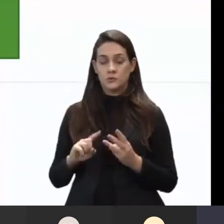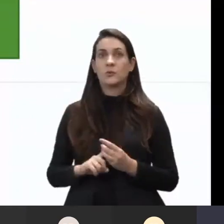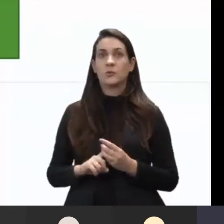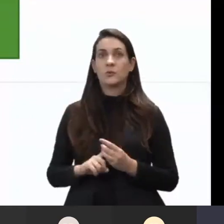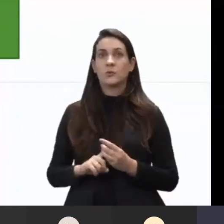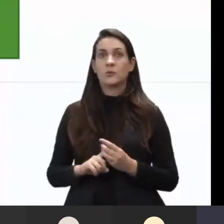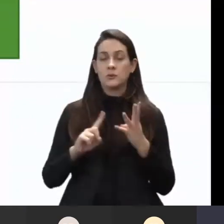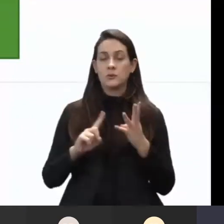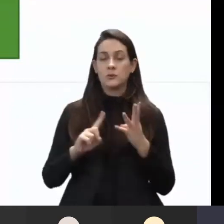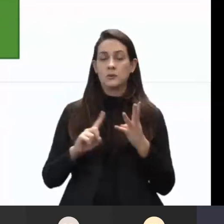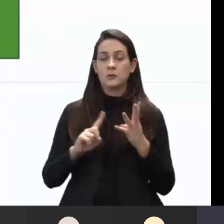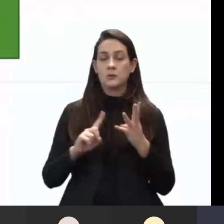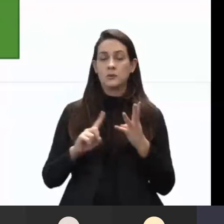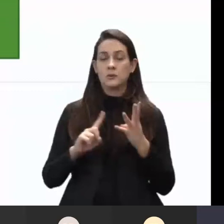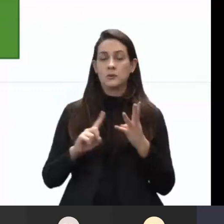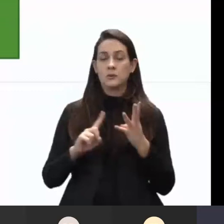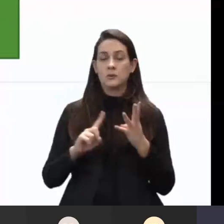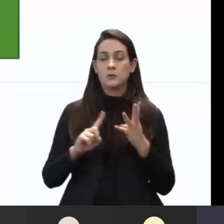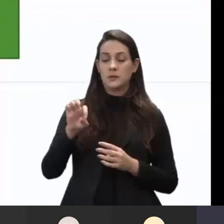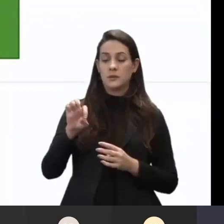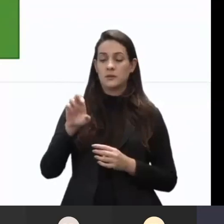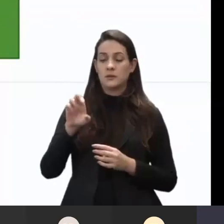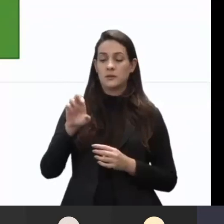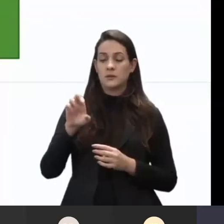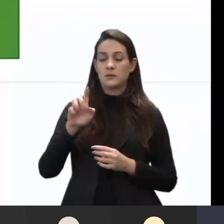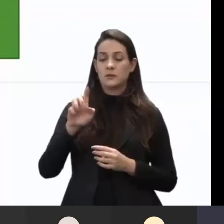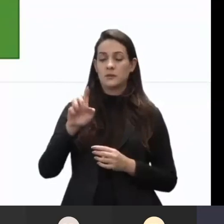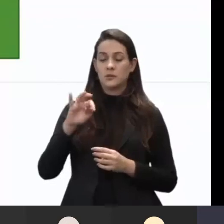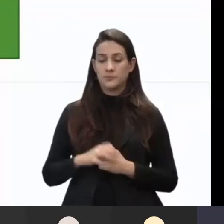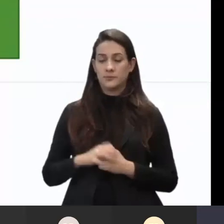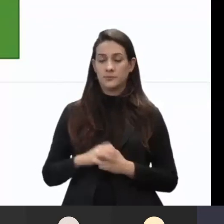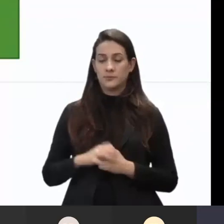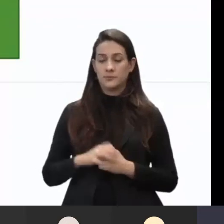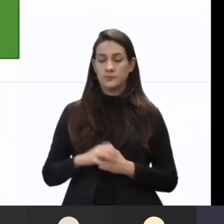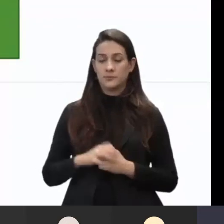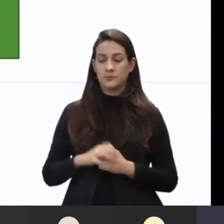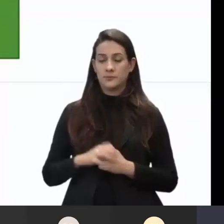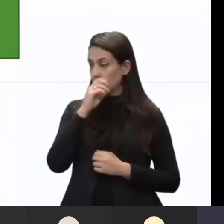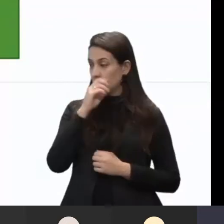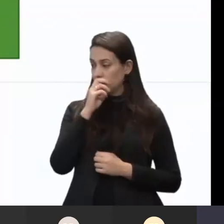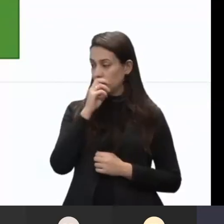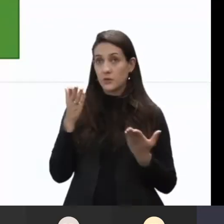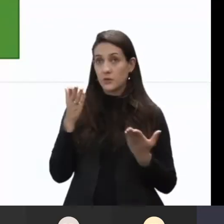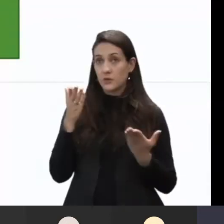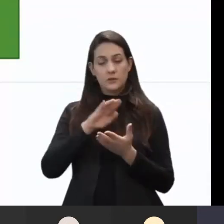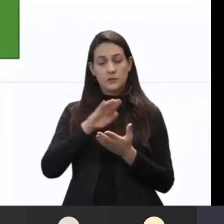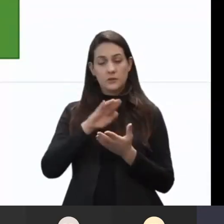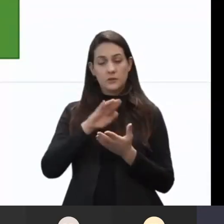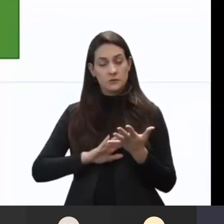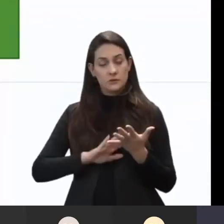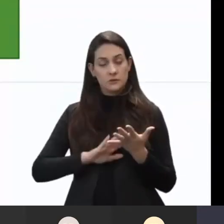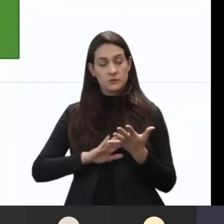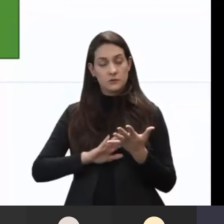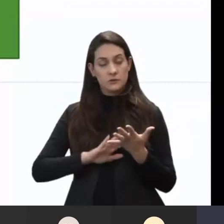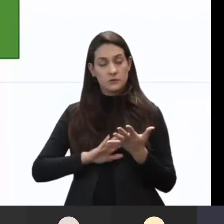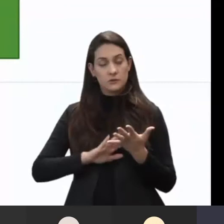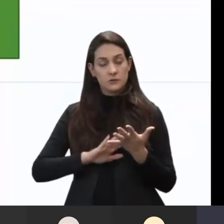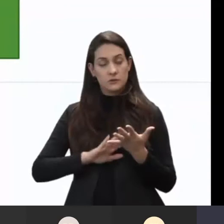sódio. E o número 4 é o detergente. Nesse momento, você vai fazer uma atividade. Eu quero que